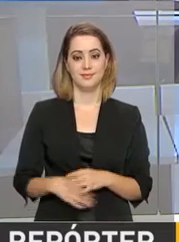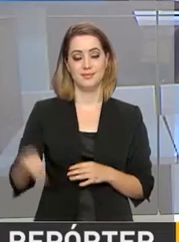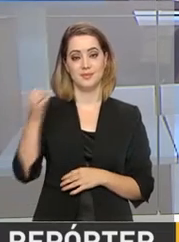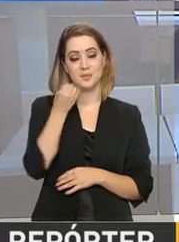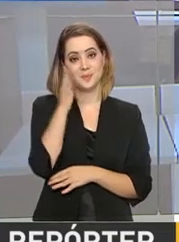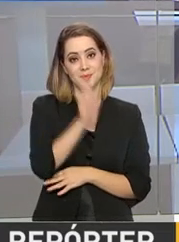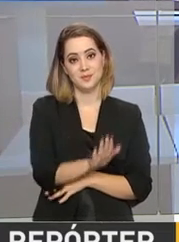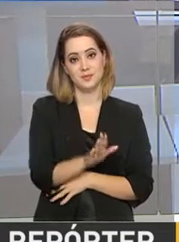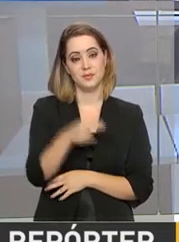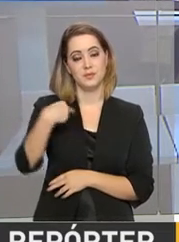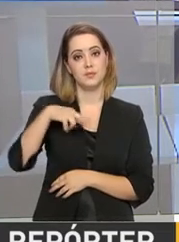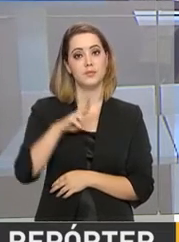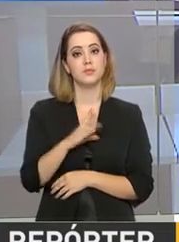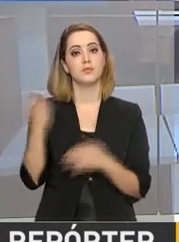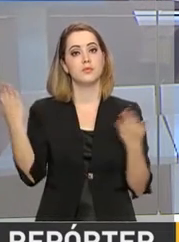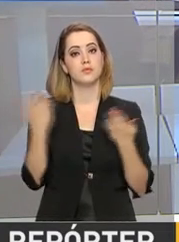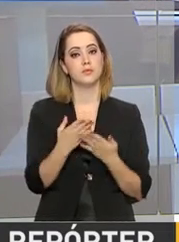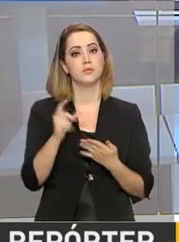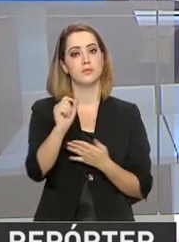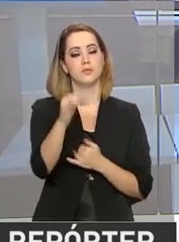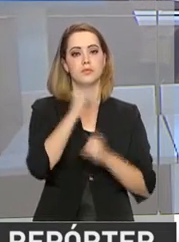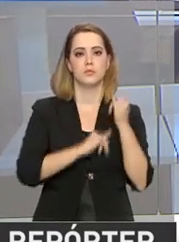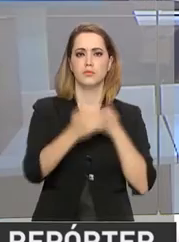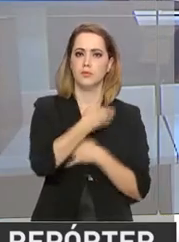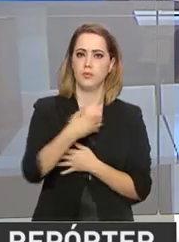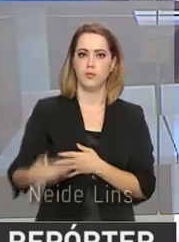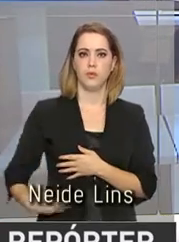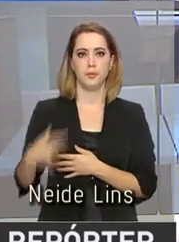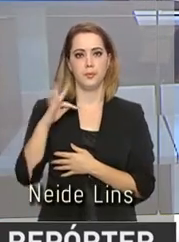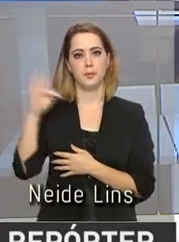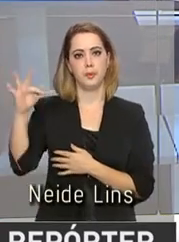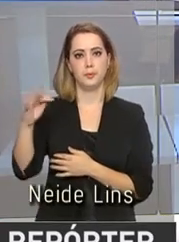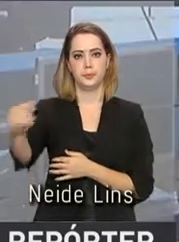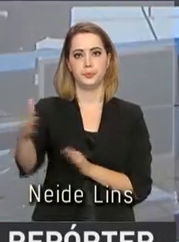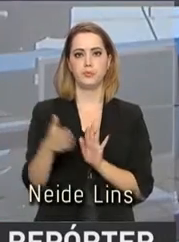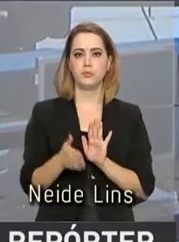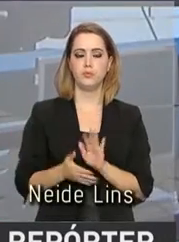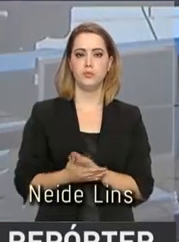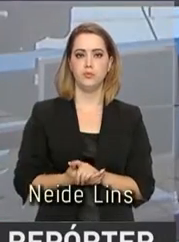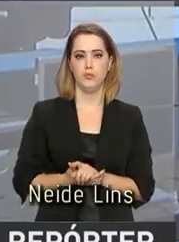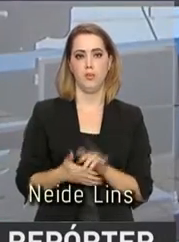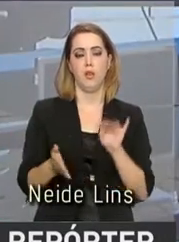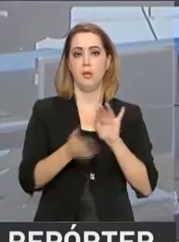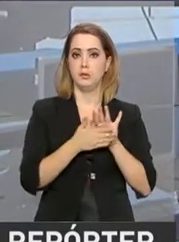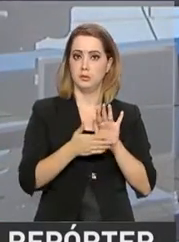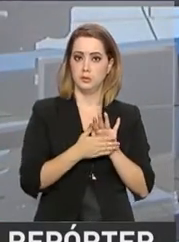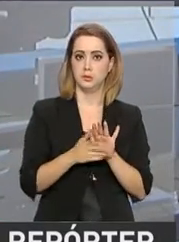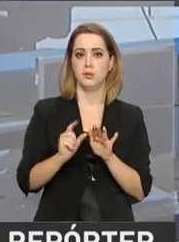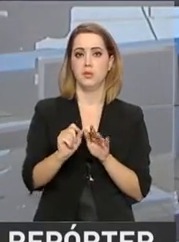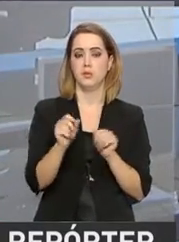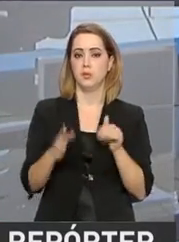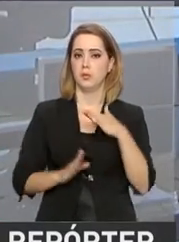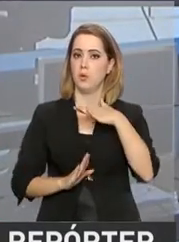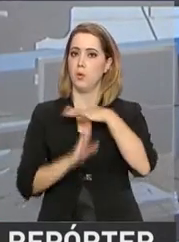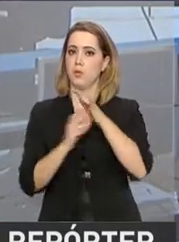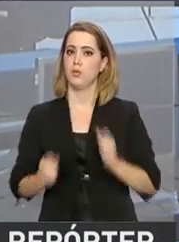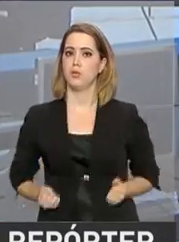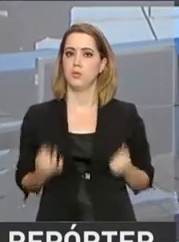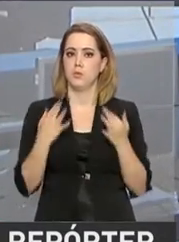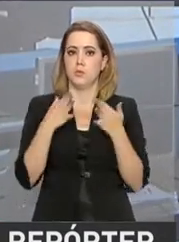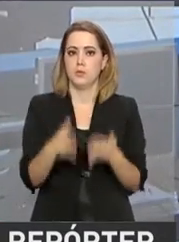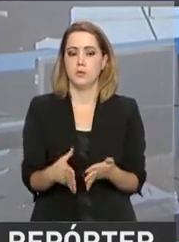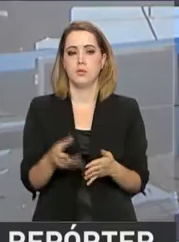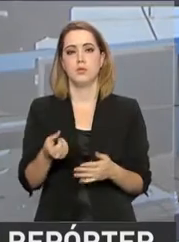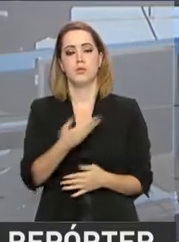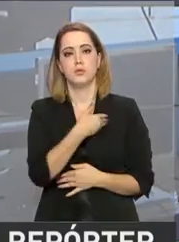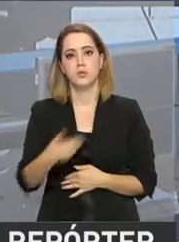Olá, boa tarde. O repórter NBR está no ar com as notícias do governo federal. A proposta que estabelece um teto para os gastos